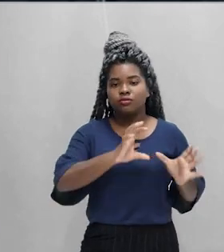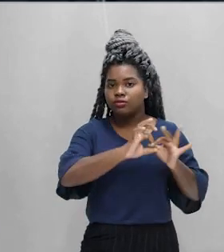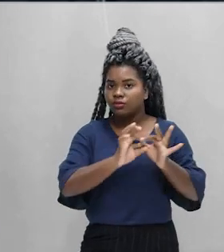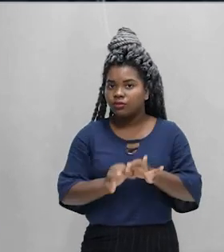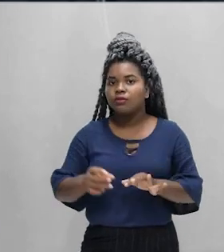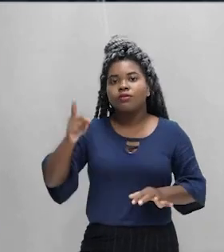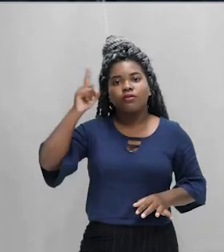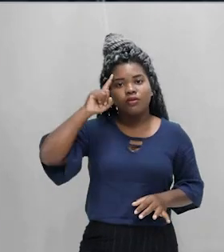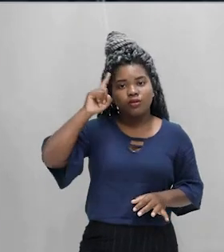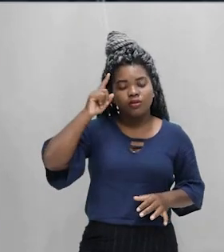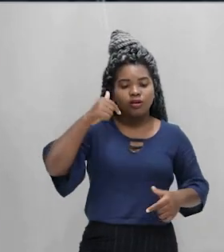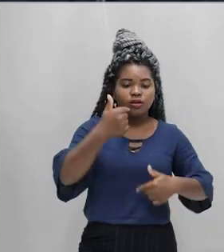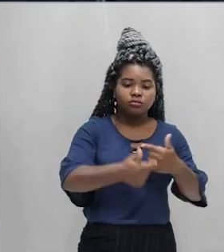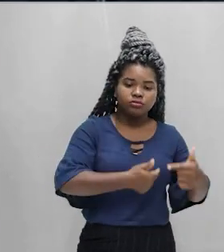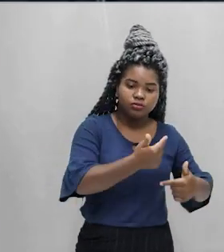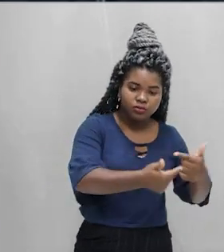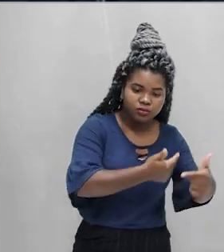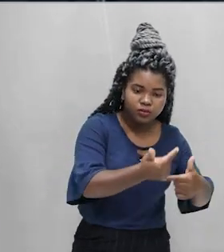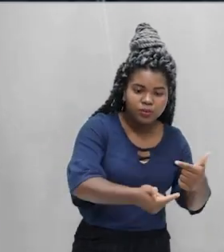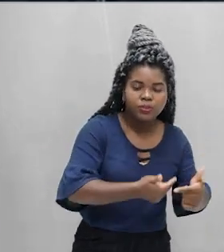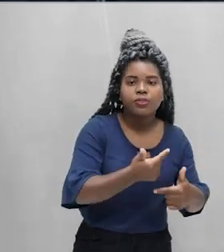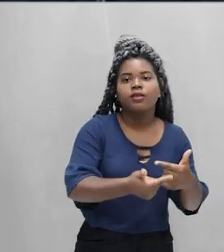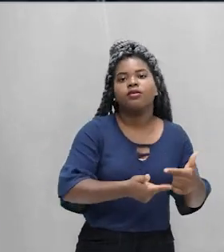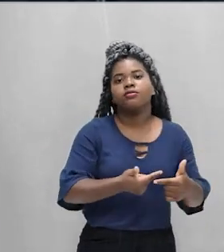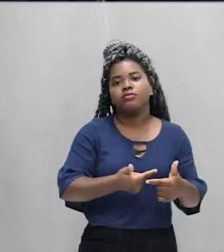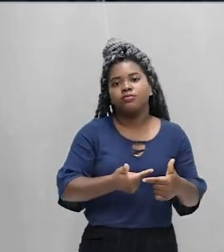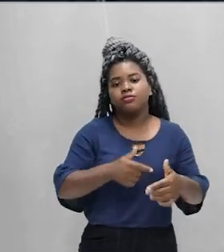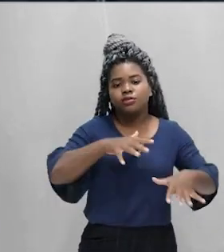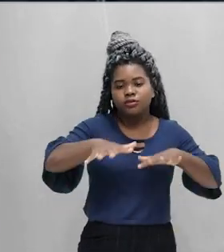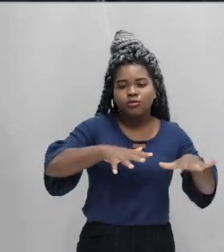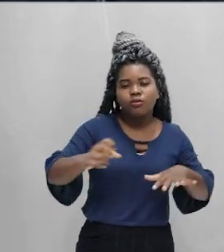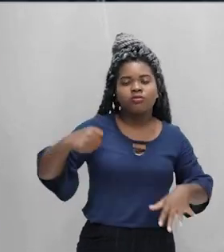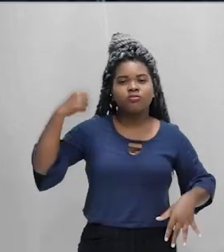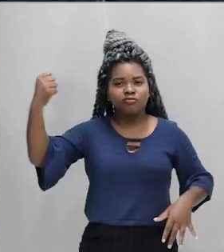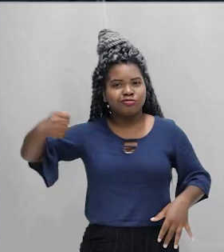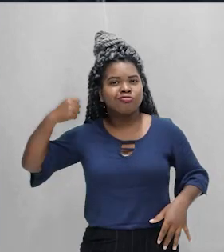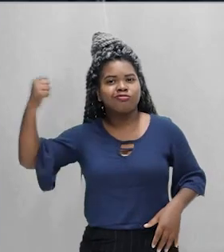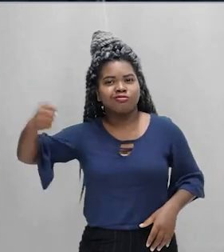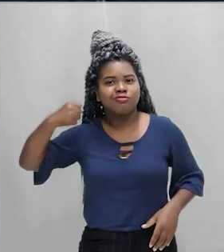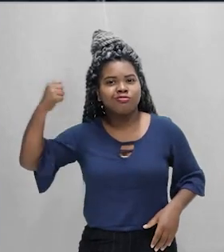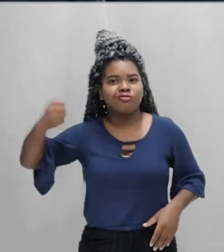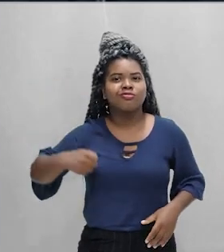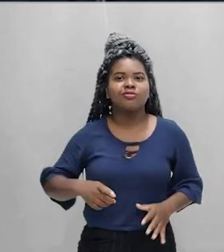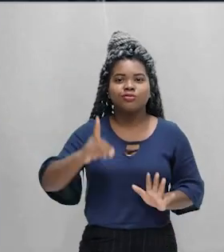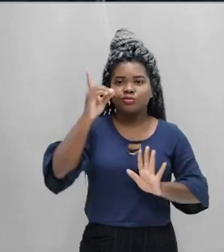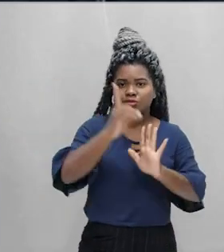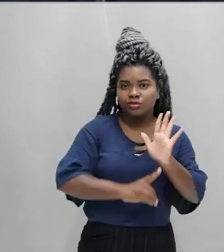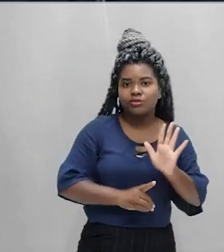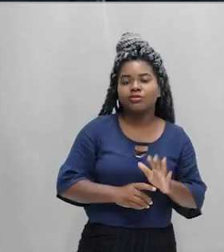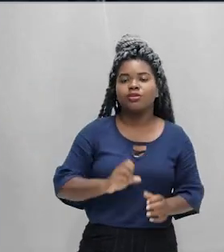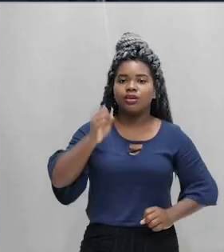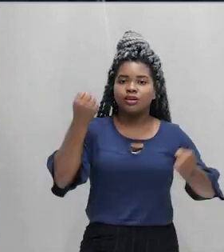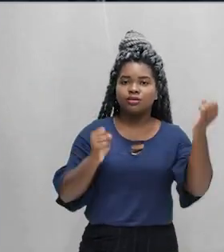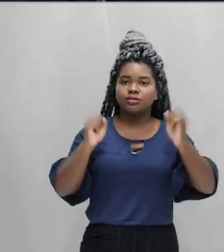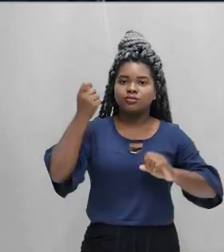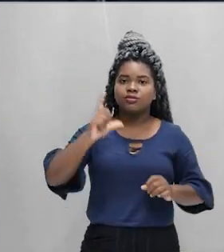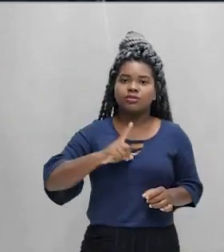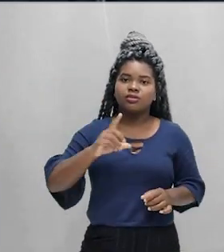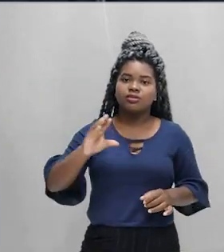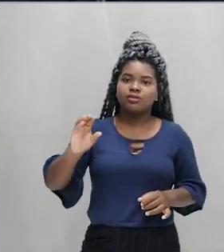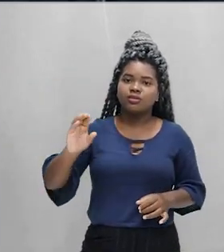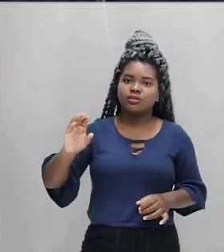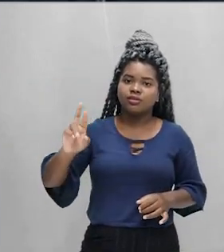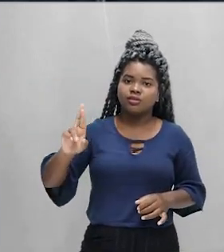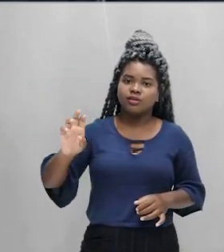na luta nas reivindicações, há fábricas que têm creches para que as